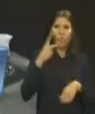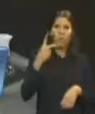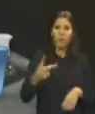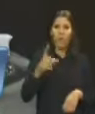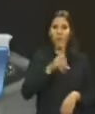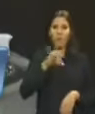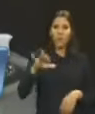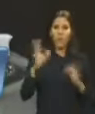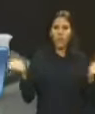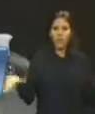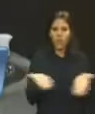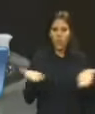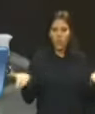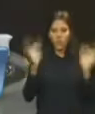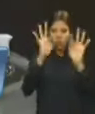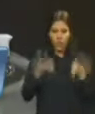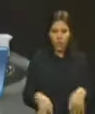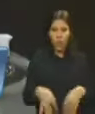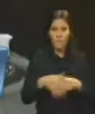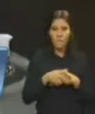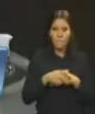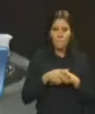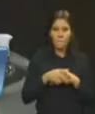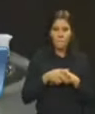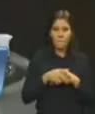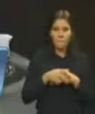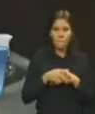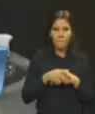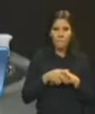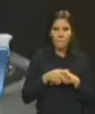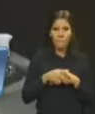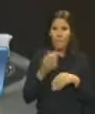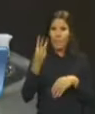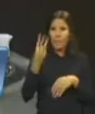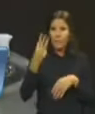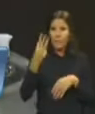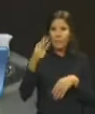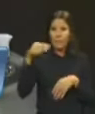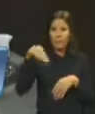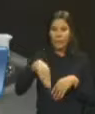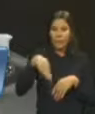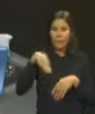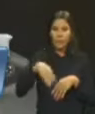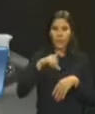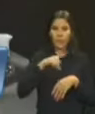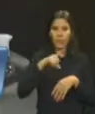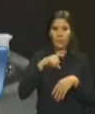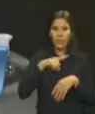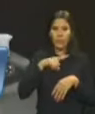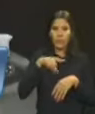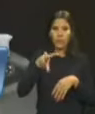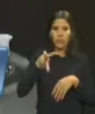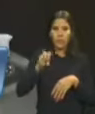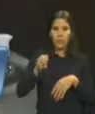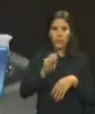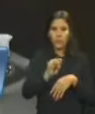hoje e concluo. Presidente, deputado, desculpa, eu já dei 3 minutos, jamais, e ainda tem 50 segundos para Vossa Excelência.